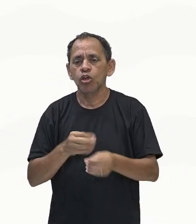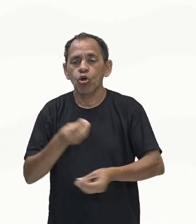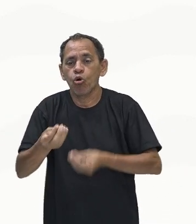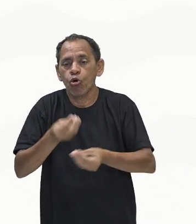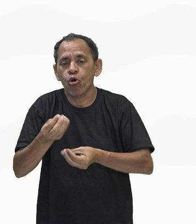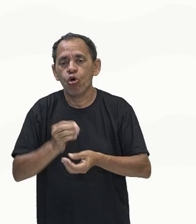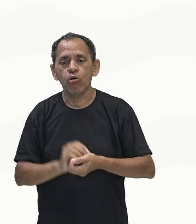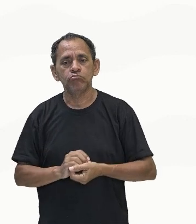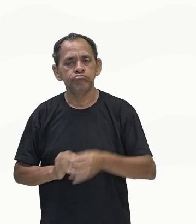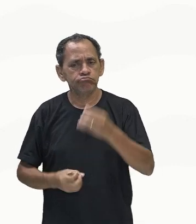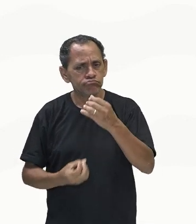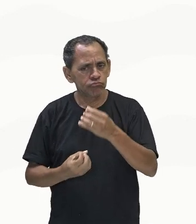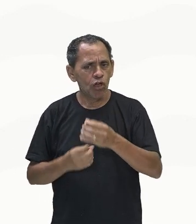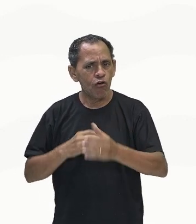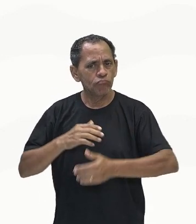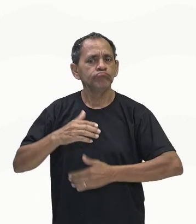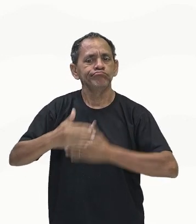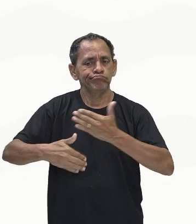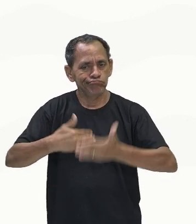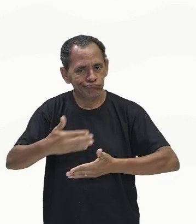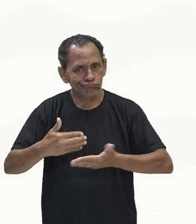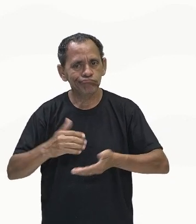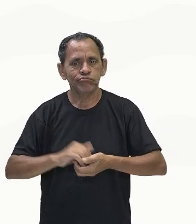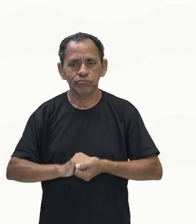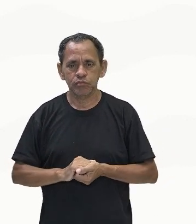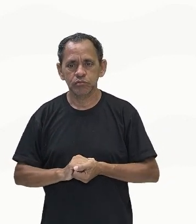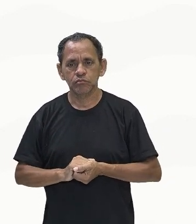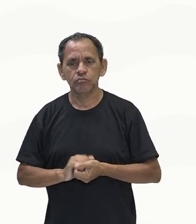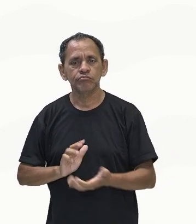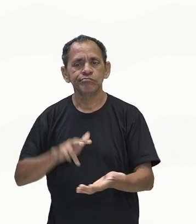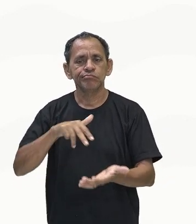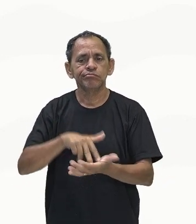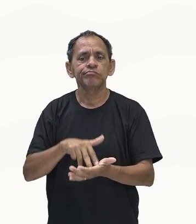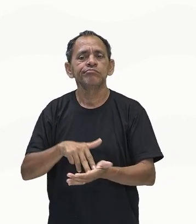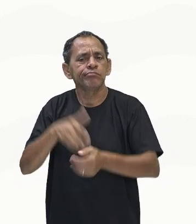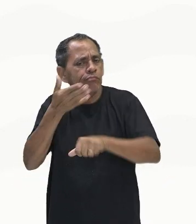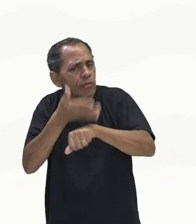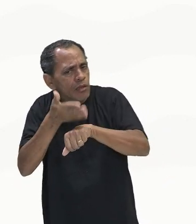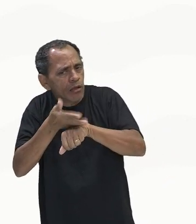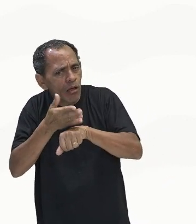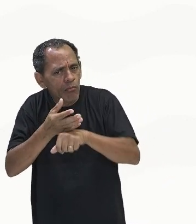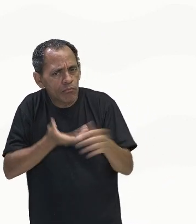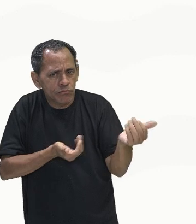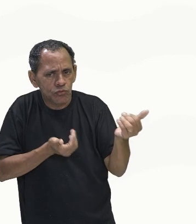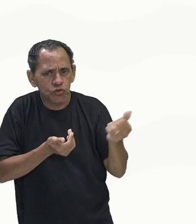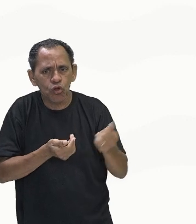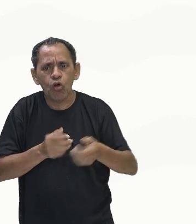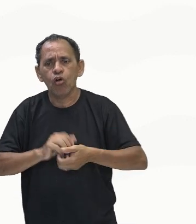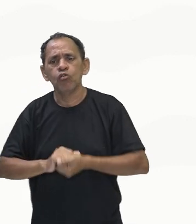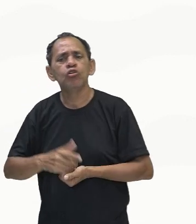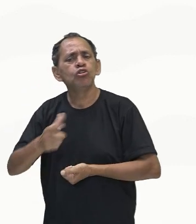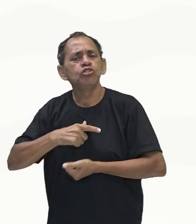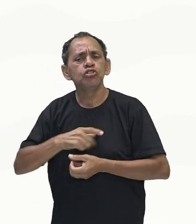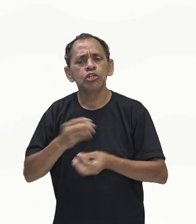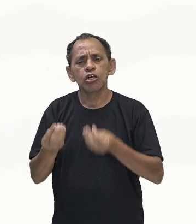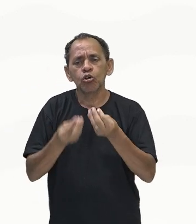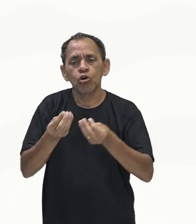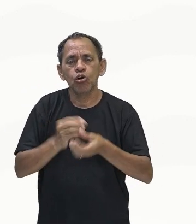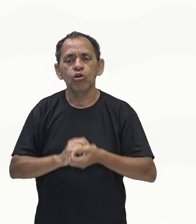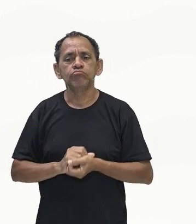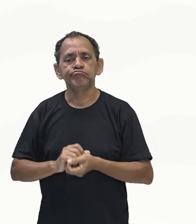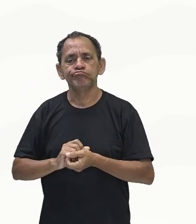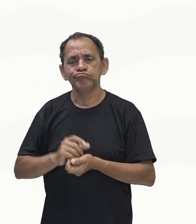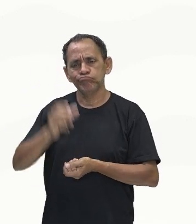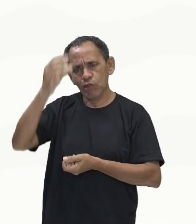e participativos. O protagonismo prepara os jovens para serem